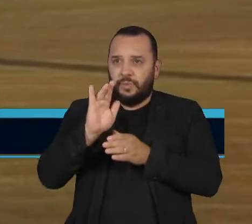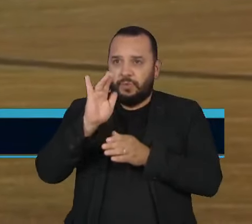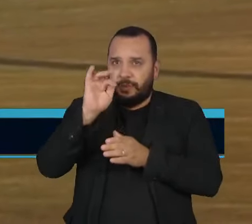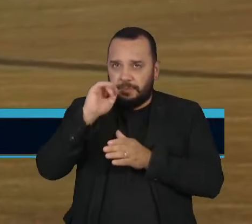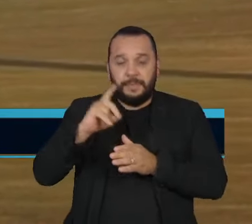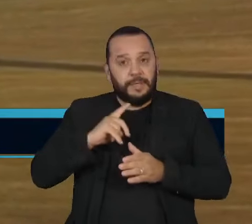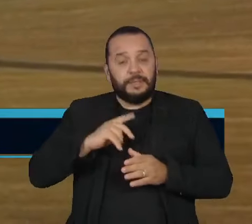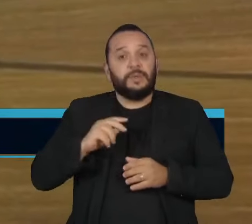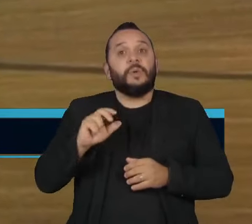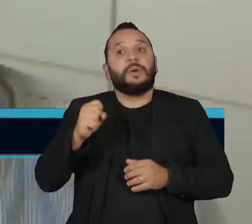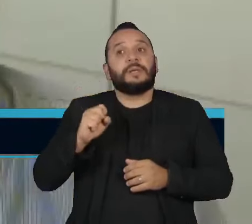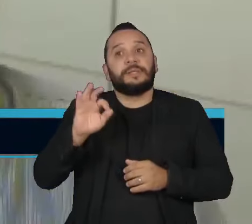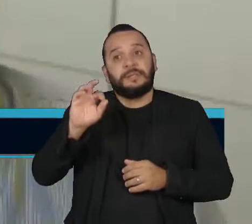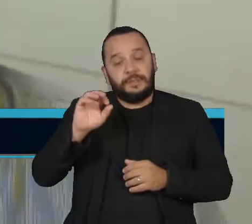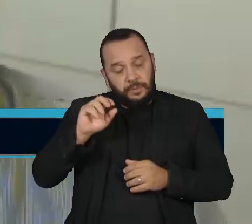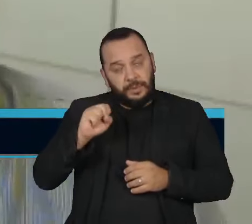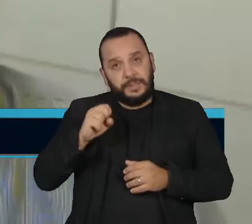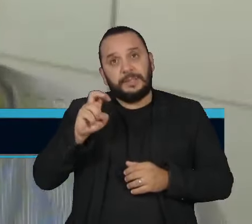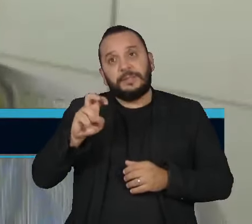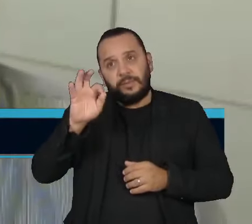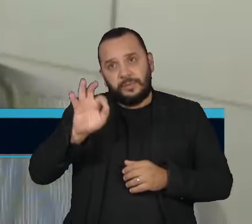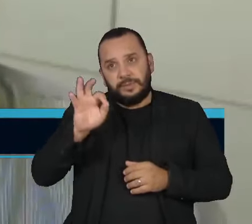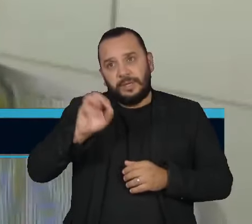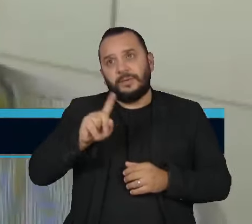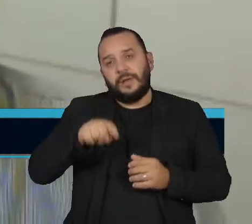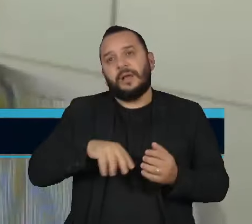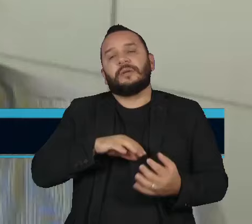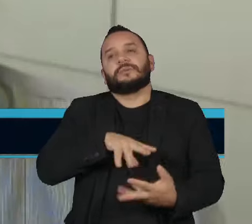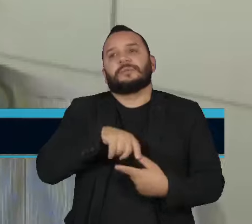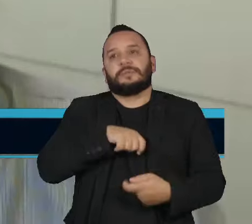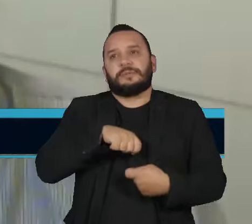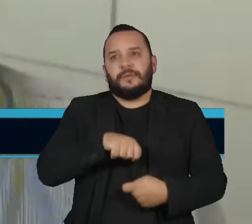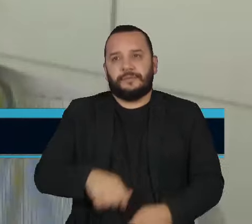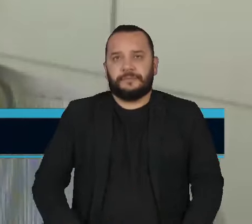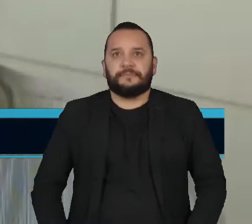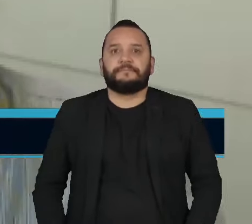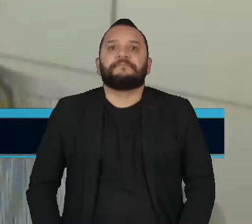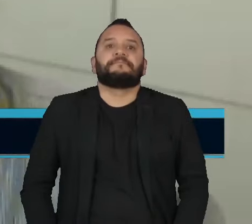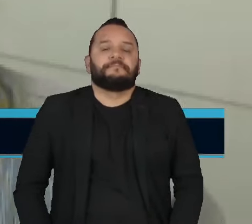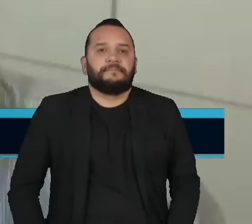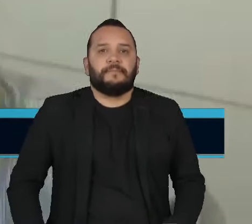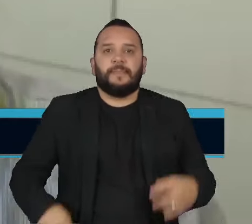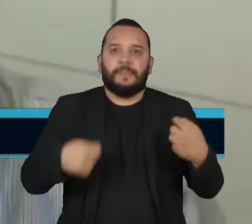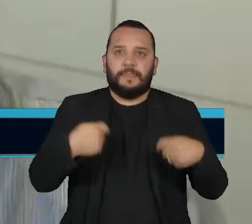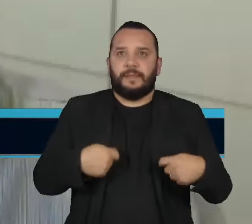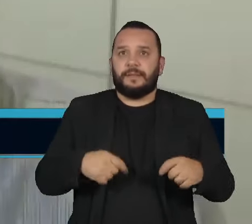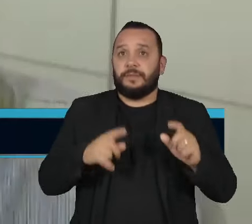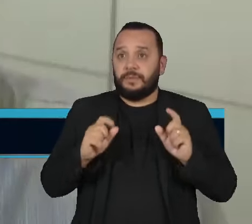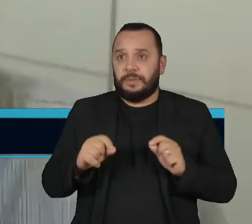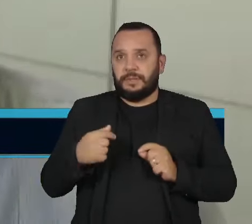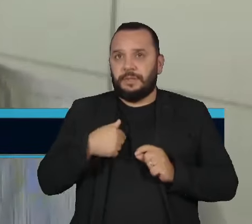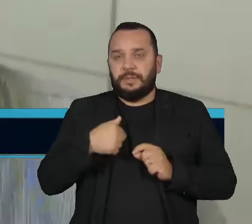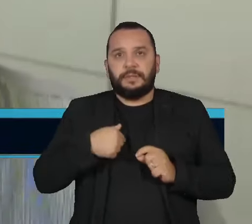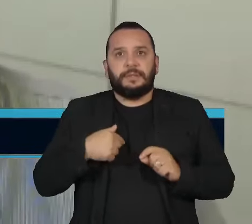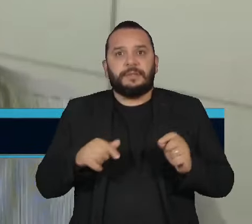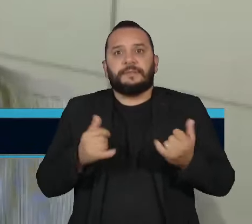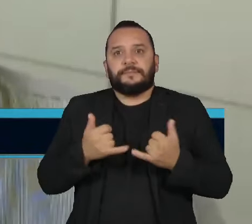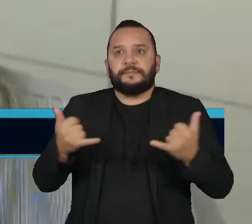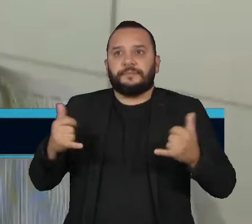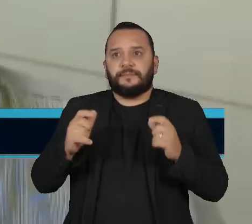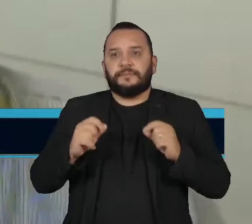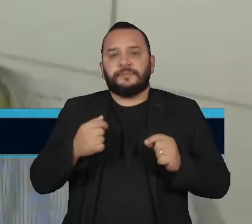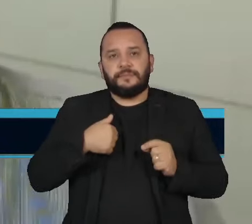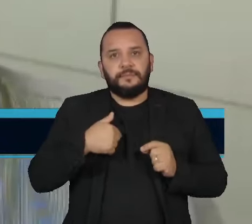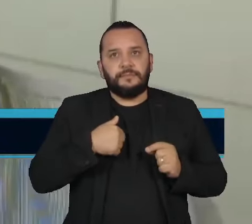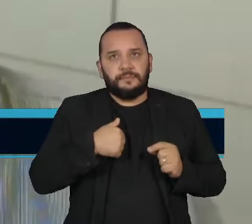85% renovável tem sido eh necessário reduzir essa participação das fontes eh eh